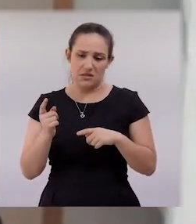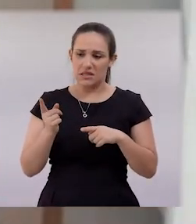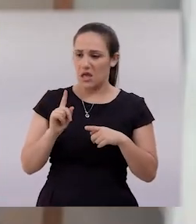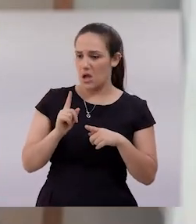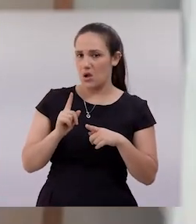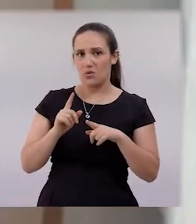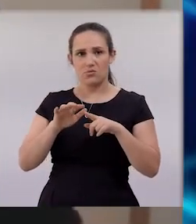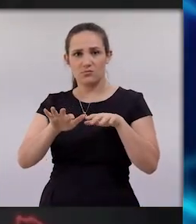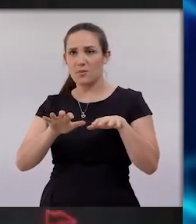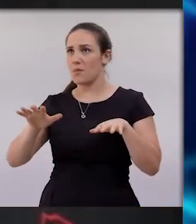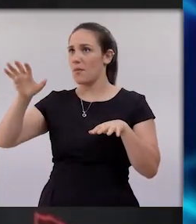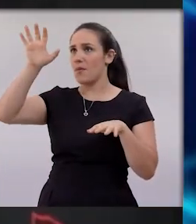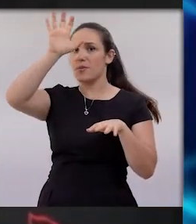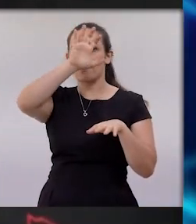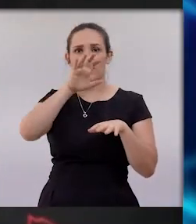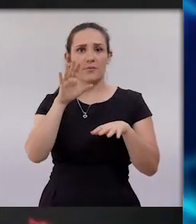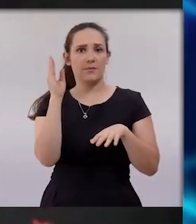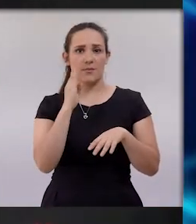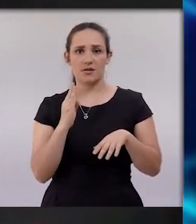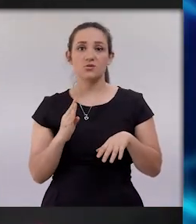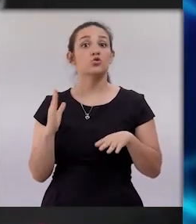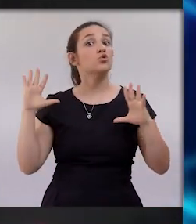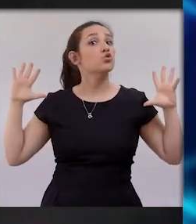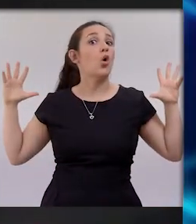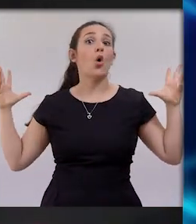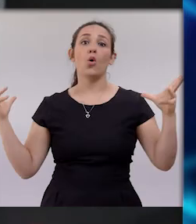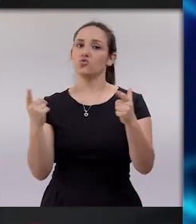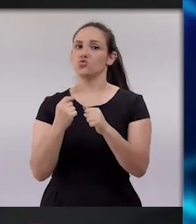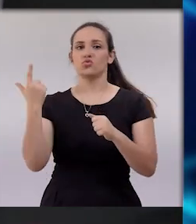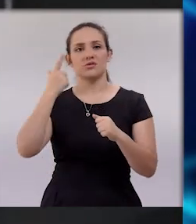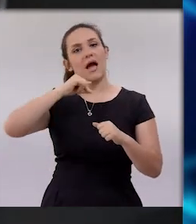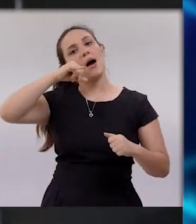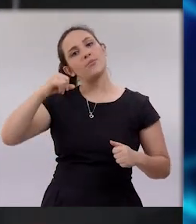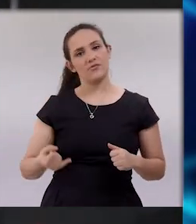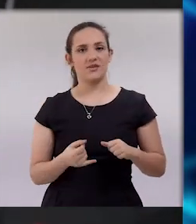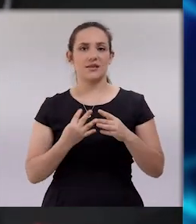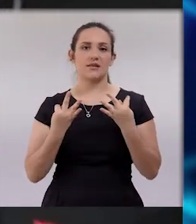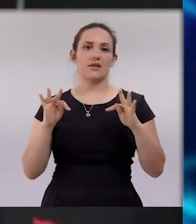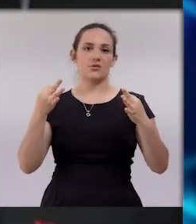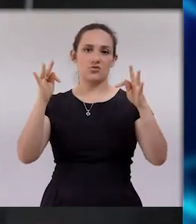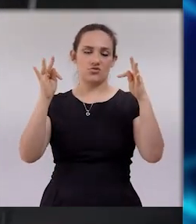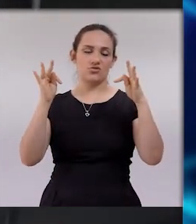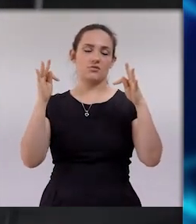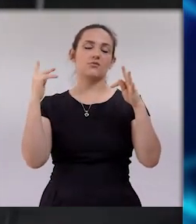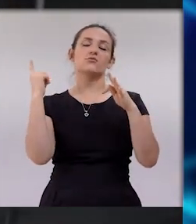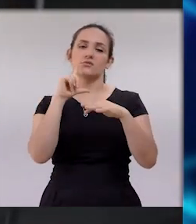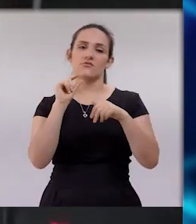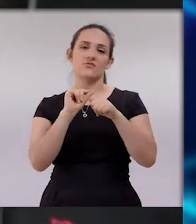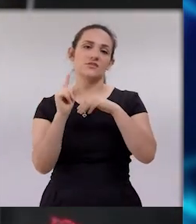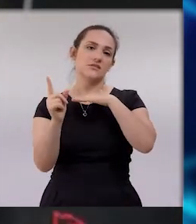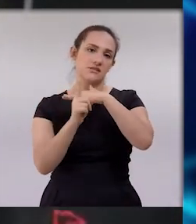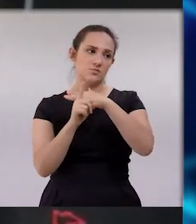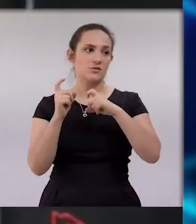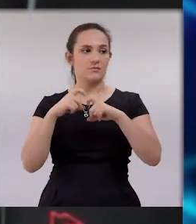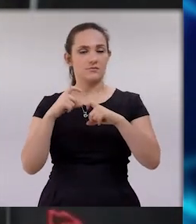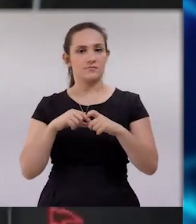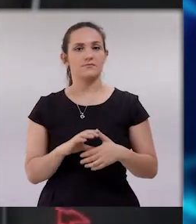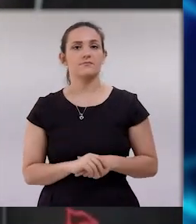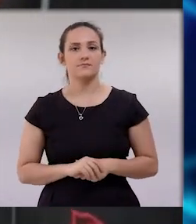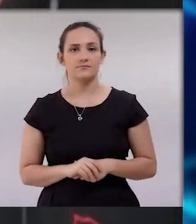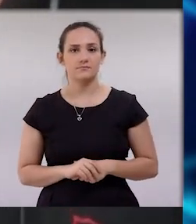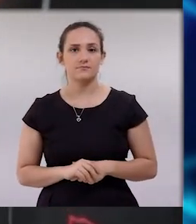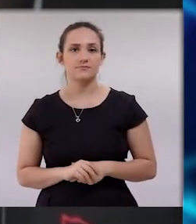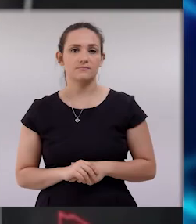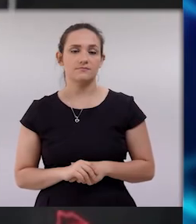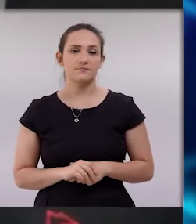do país, que elas possam se beneficiar dessa tecnologia e que elas possam também entender